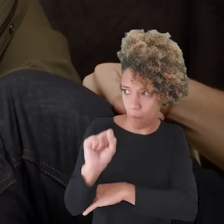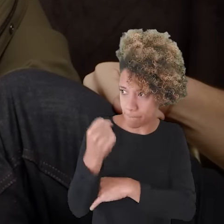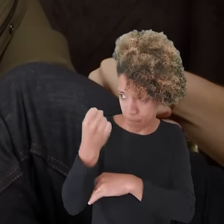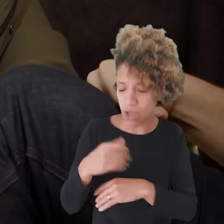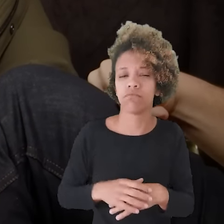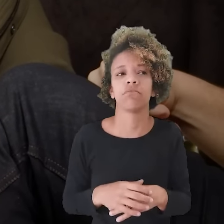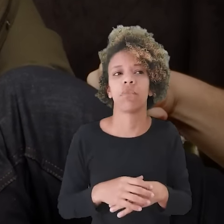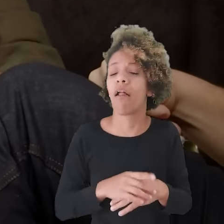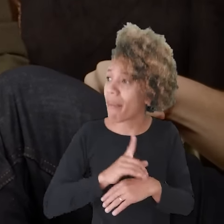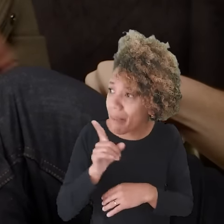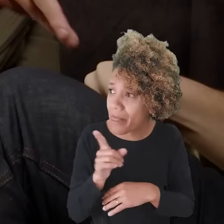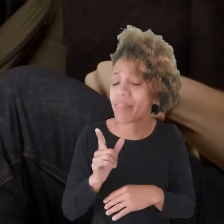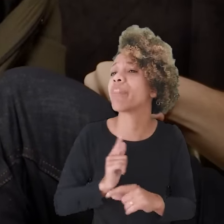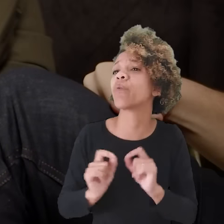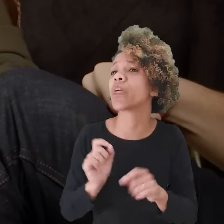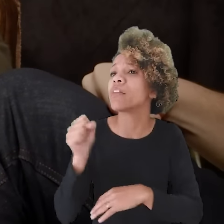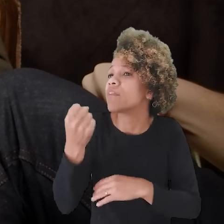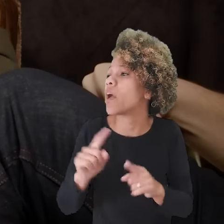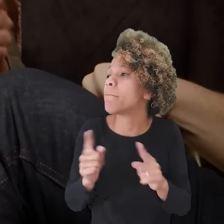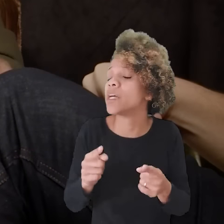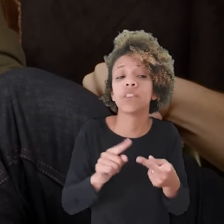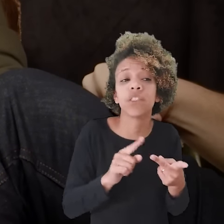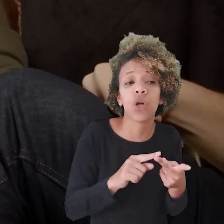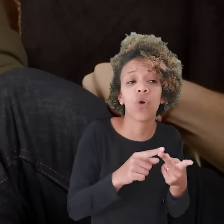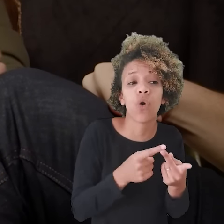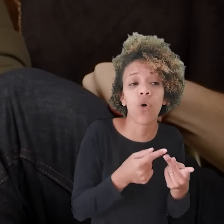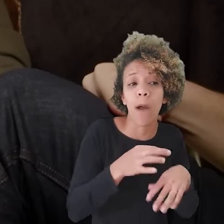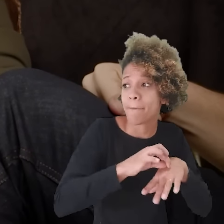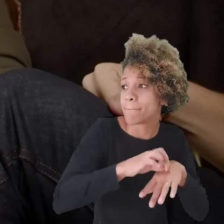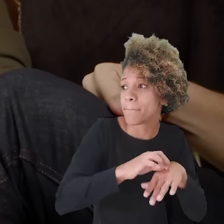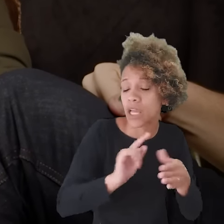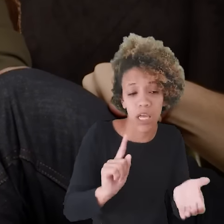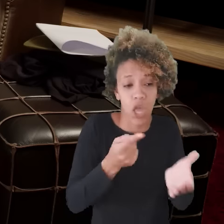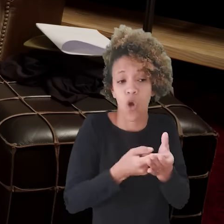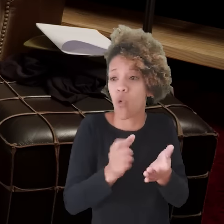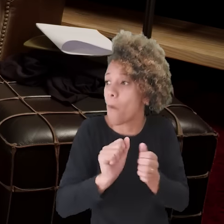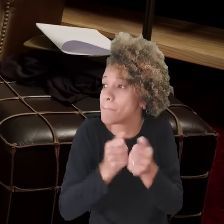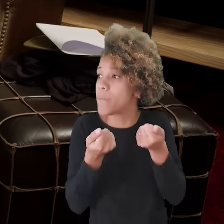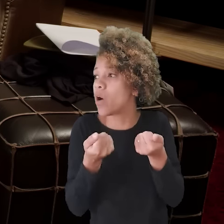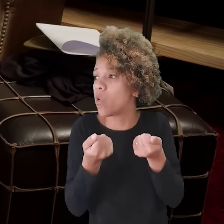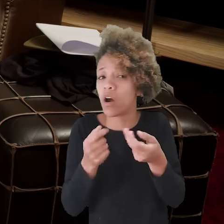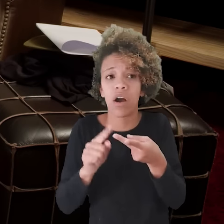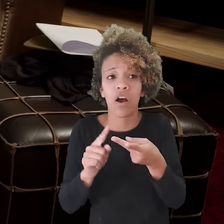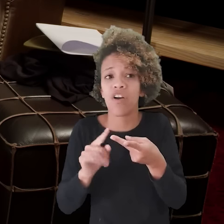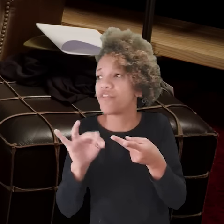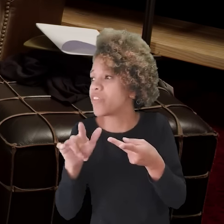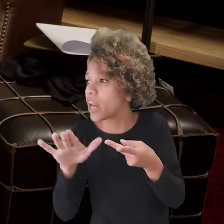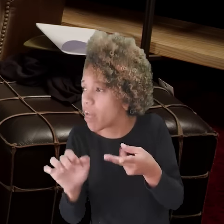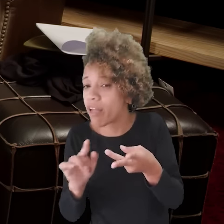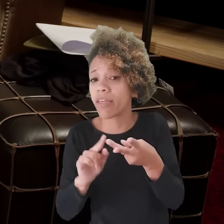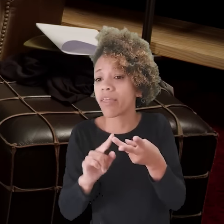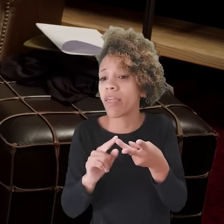que é um bar que a gente lá tem o quê tem a cerveja mas o petisco é picanha com pão filé com pão e